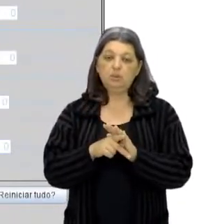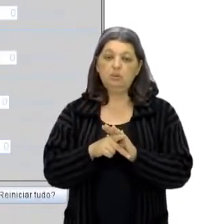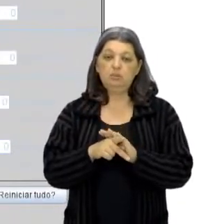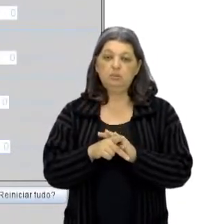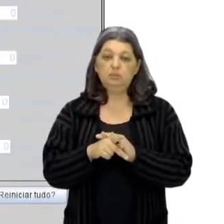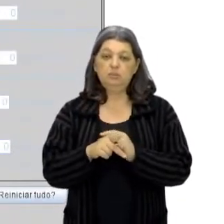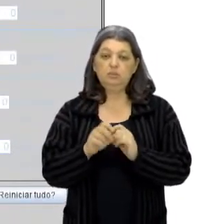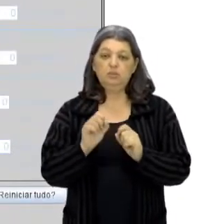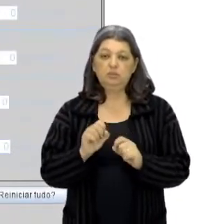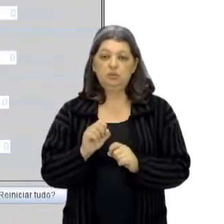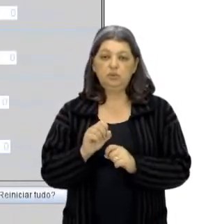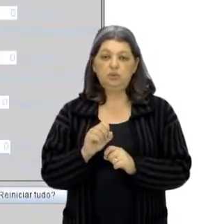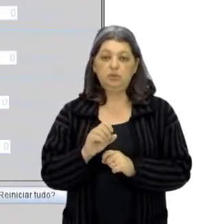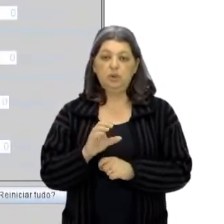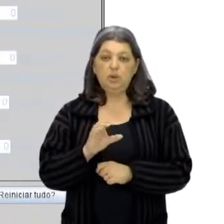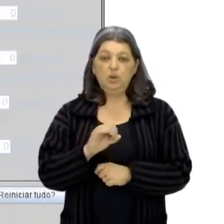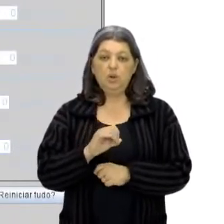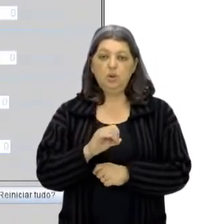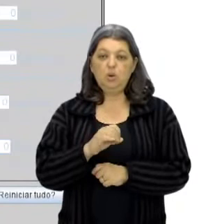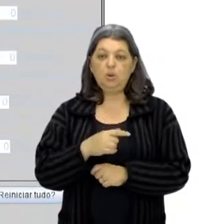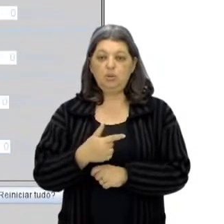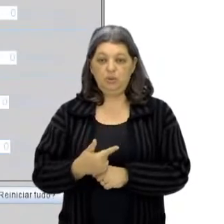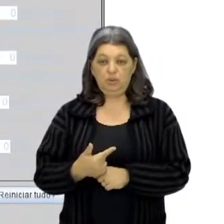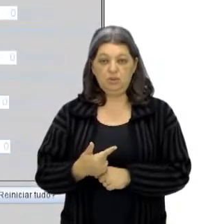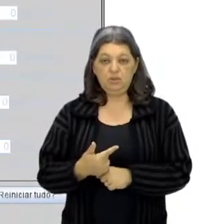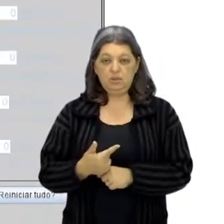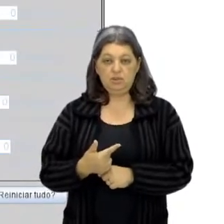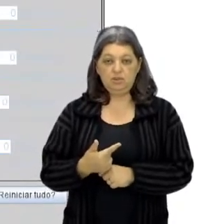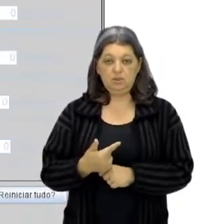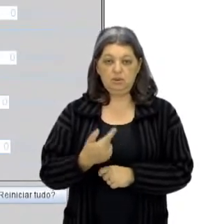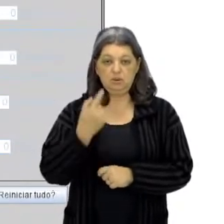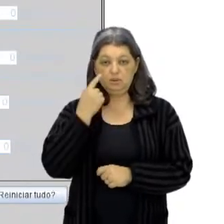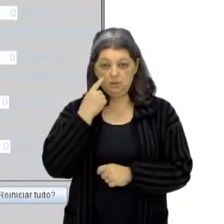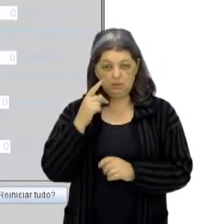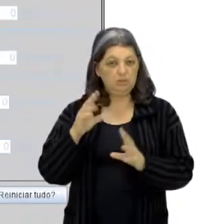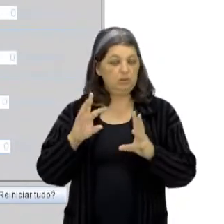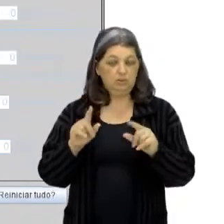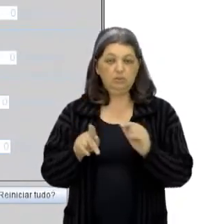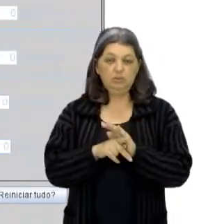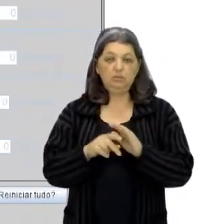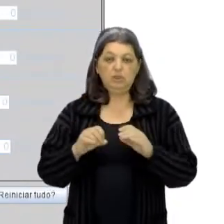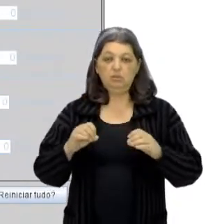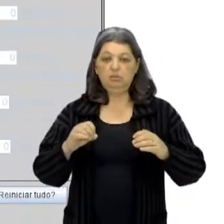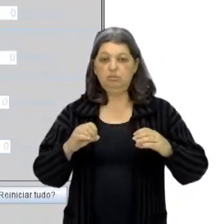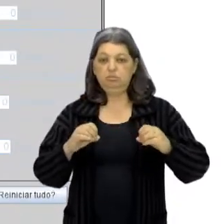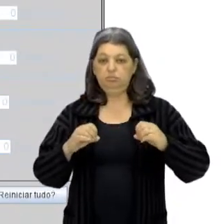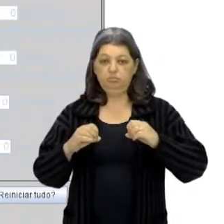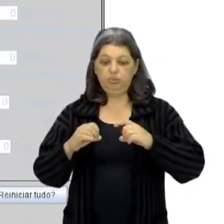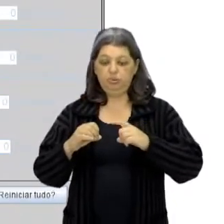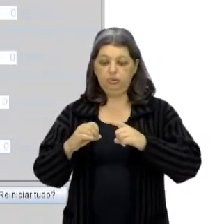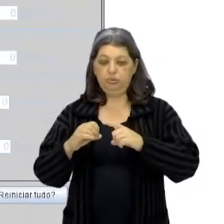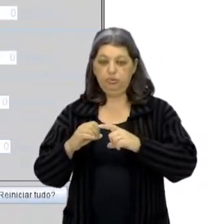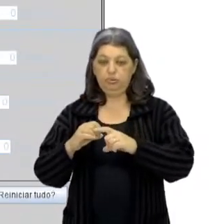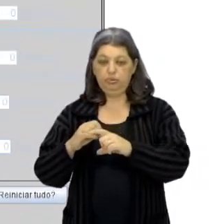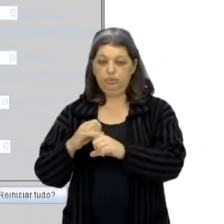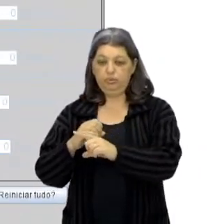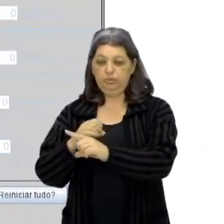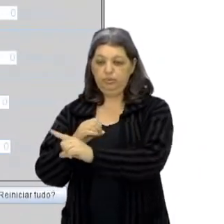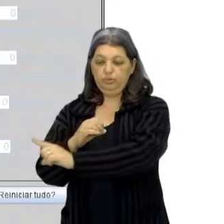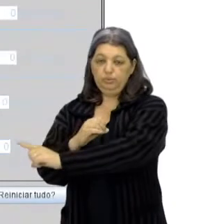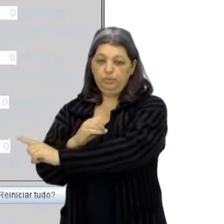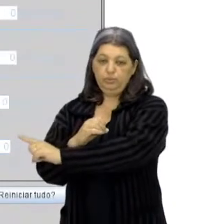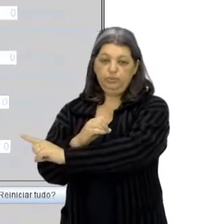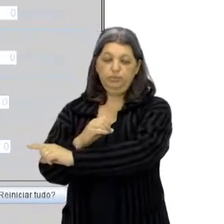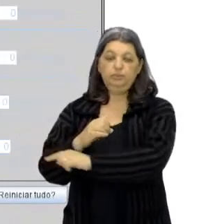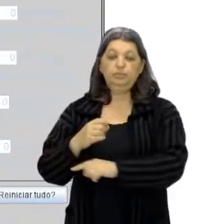oxigênio, ó, O2, deixa passar tudo. Então, não é meio perigoso isso, Edjó? Porque se